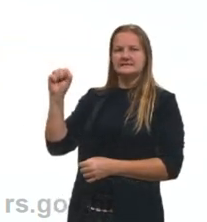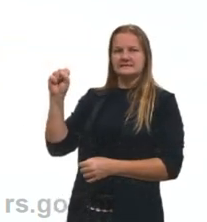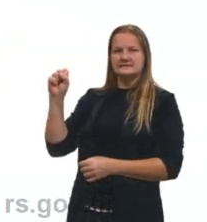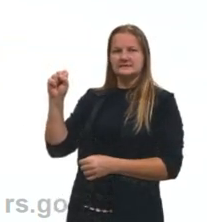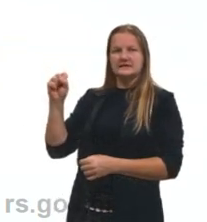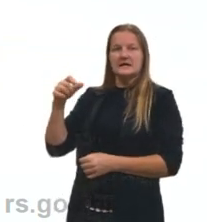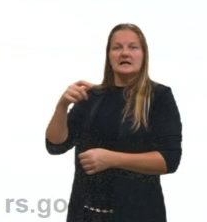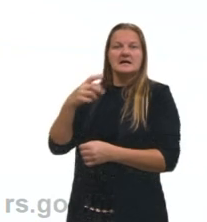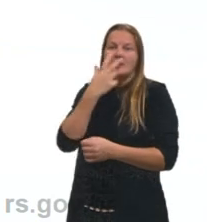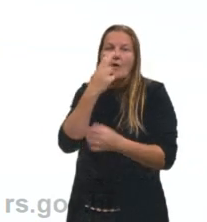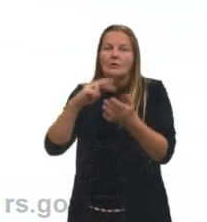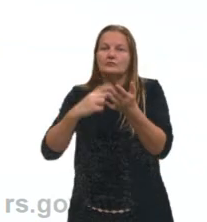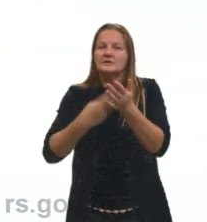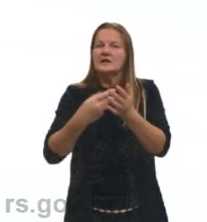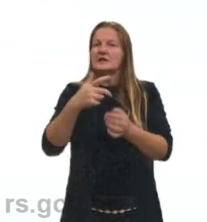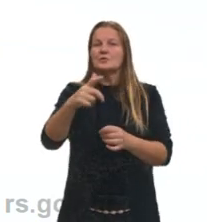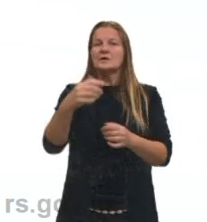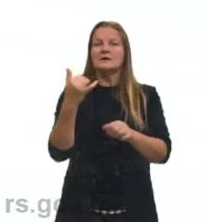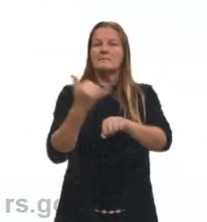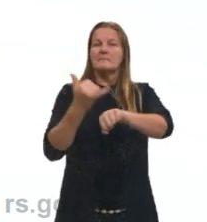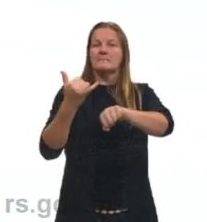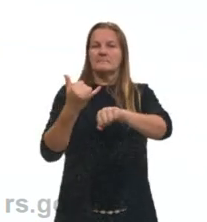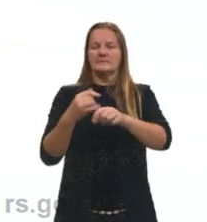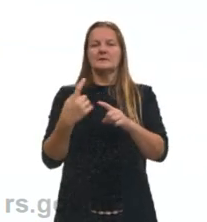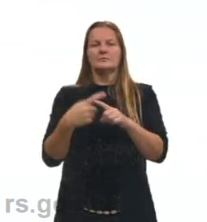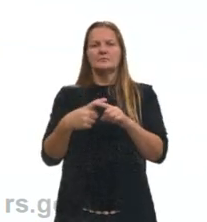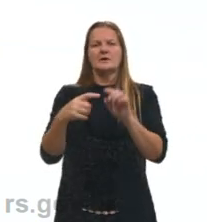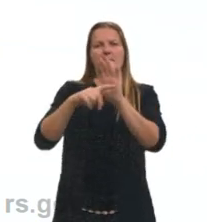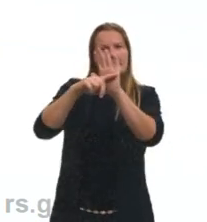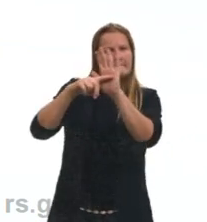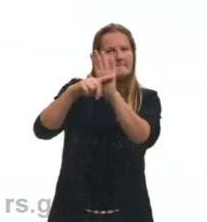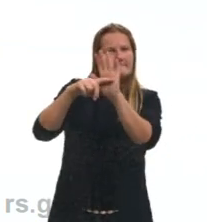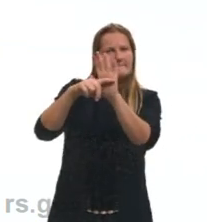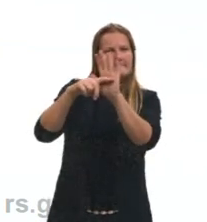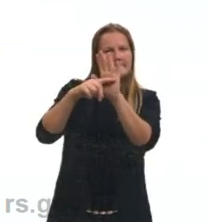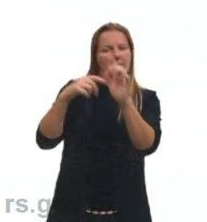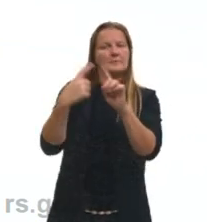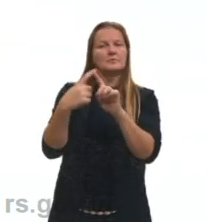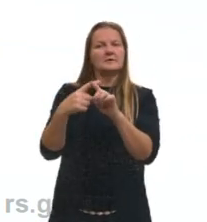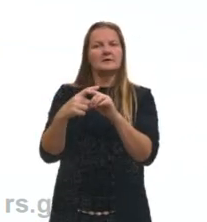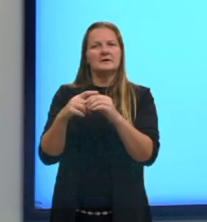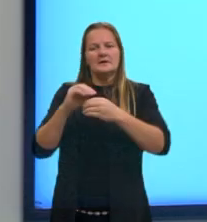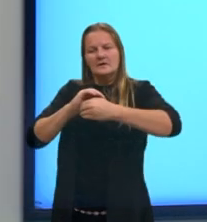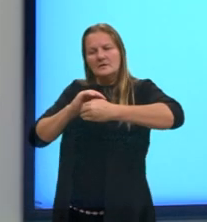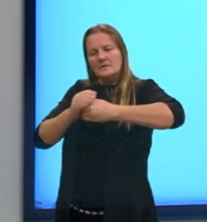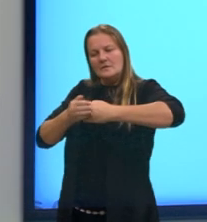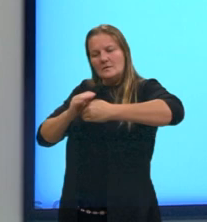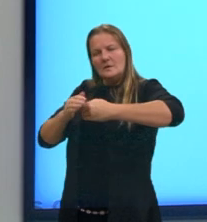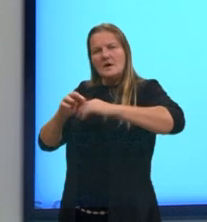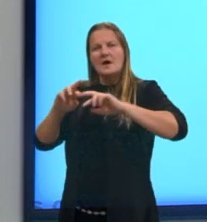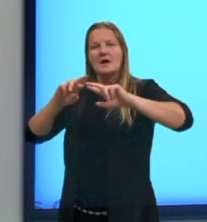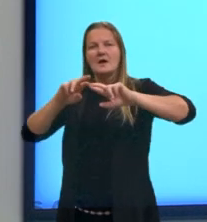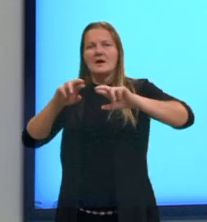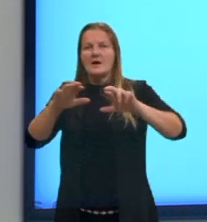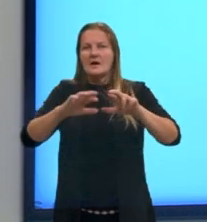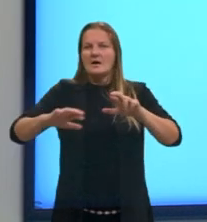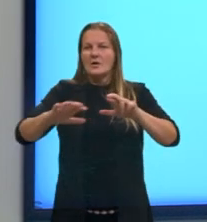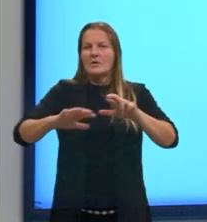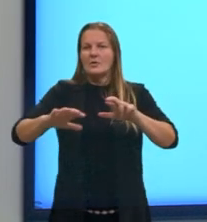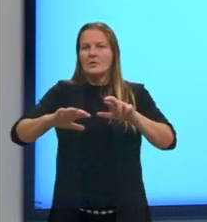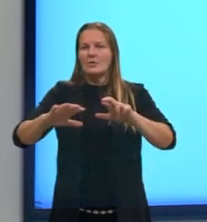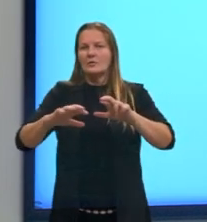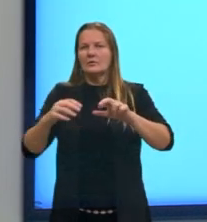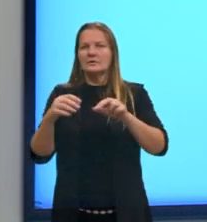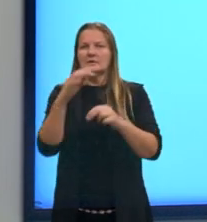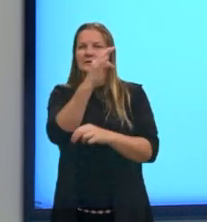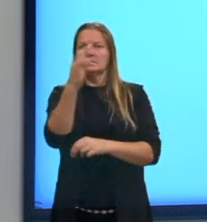ametais eles tendem a ser mais eletronegativos por quê Porque eles estão localizados nessa região da tabela é mesmo não tive